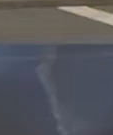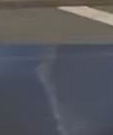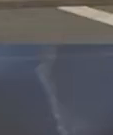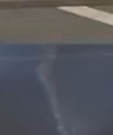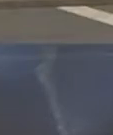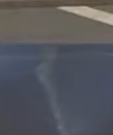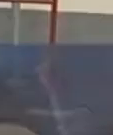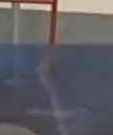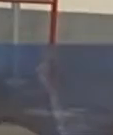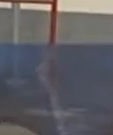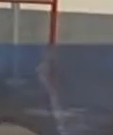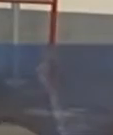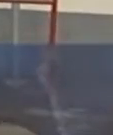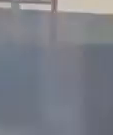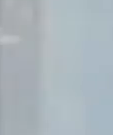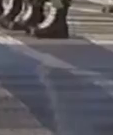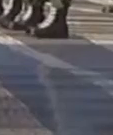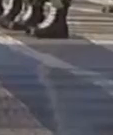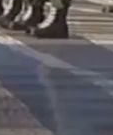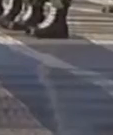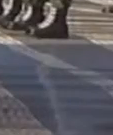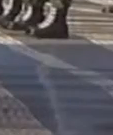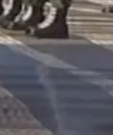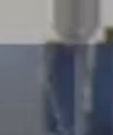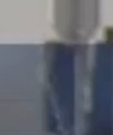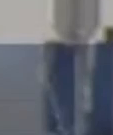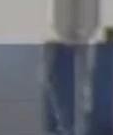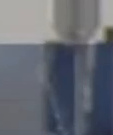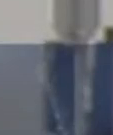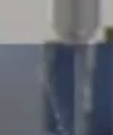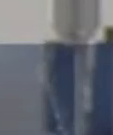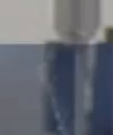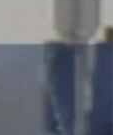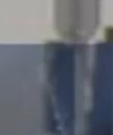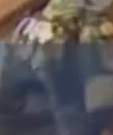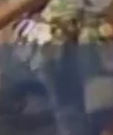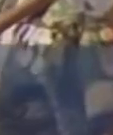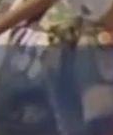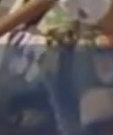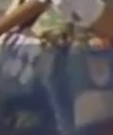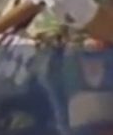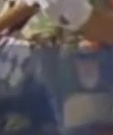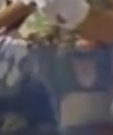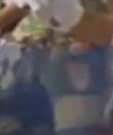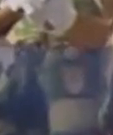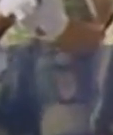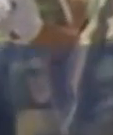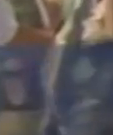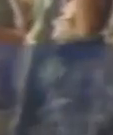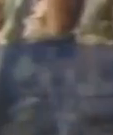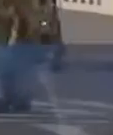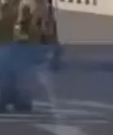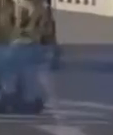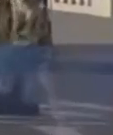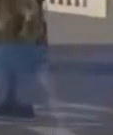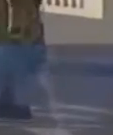primeiro ciclo de São Miguel. O comandante da Zona Militar quer melhorar infraestruturas e reforçar a cooperação com